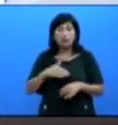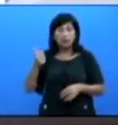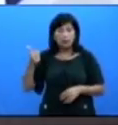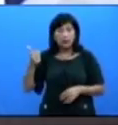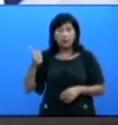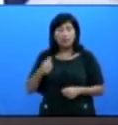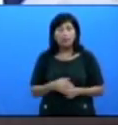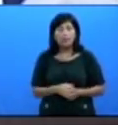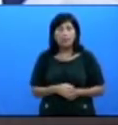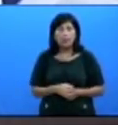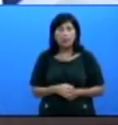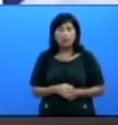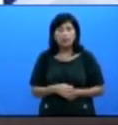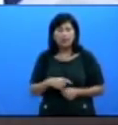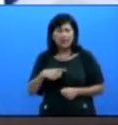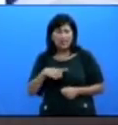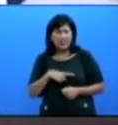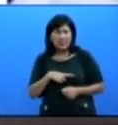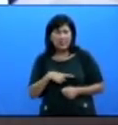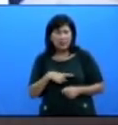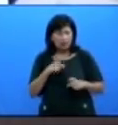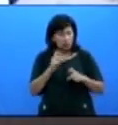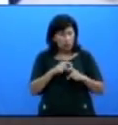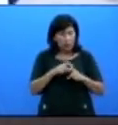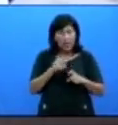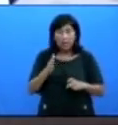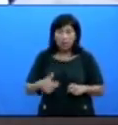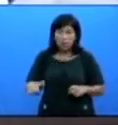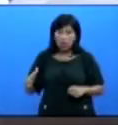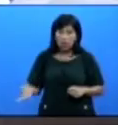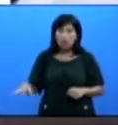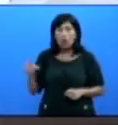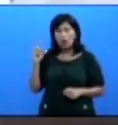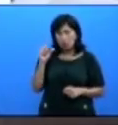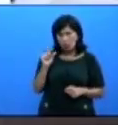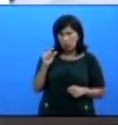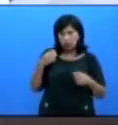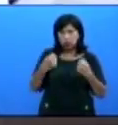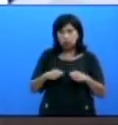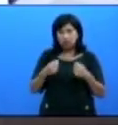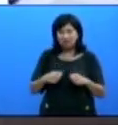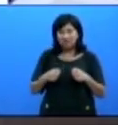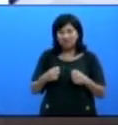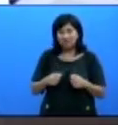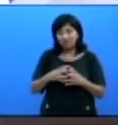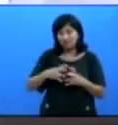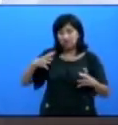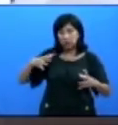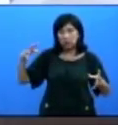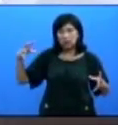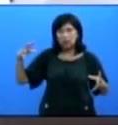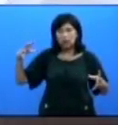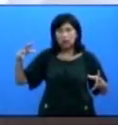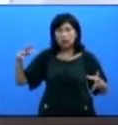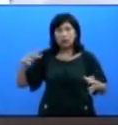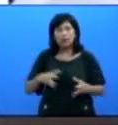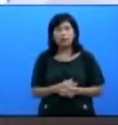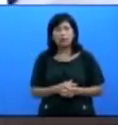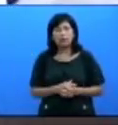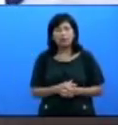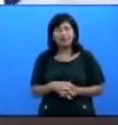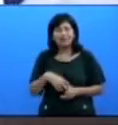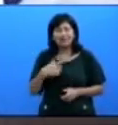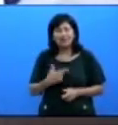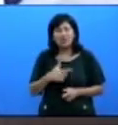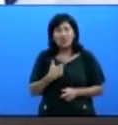temos pediatra, mas elas não funcionam no período noturno. E quando uma criança precisa ser atendida no período noturno, nós não temos pediatra